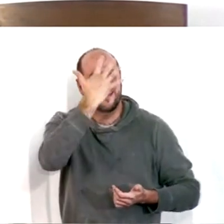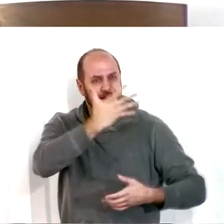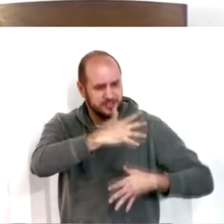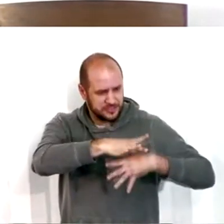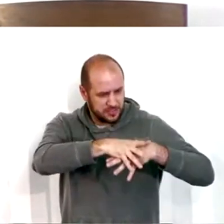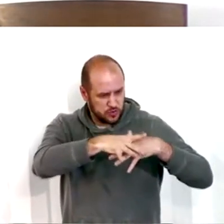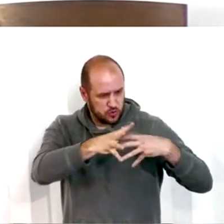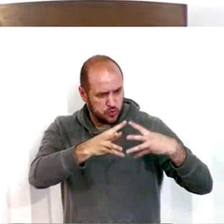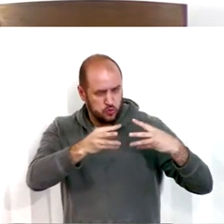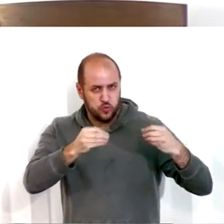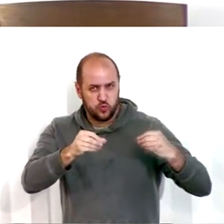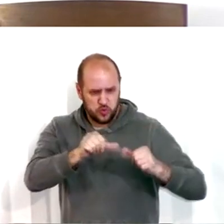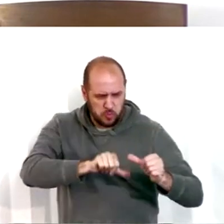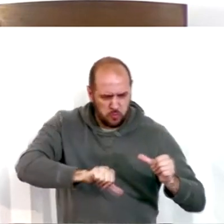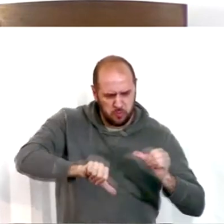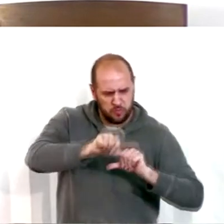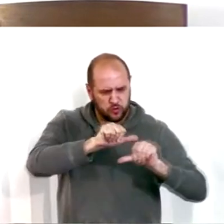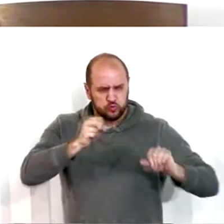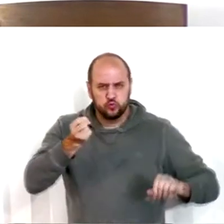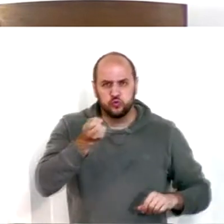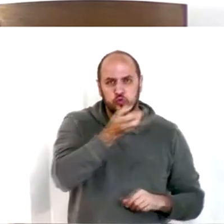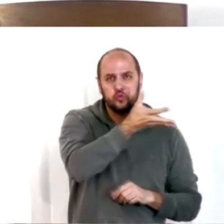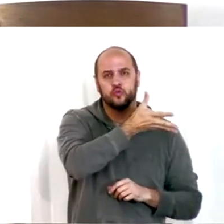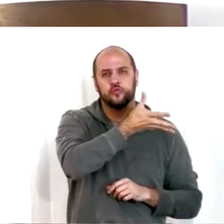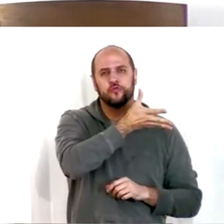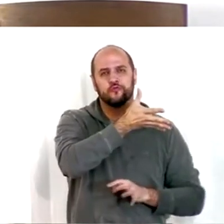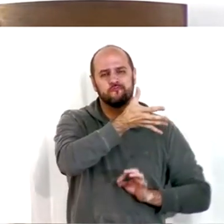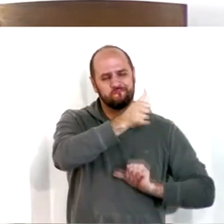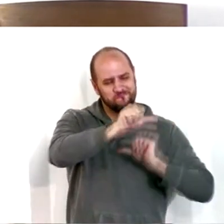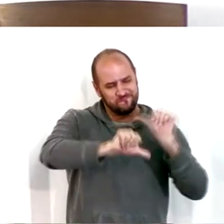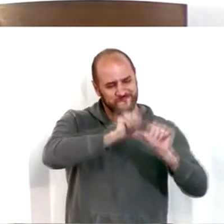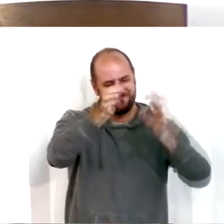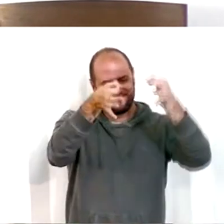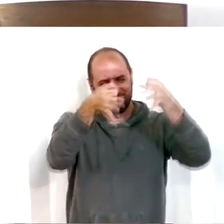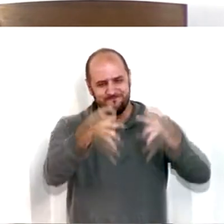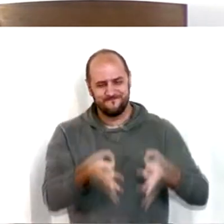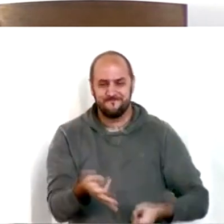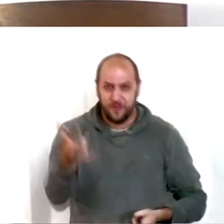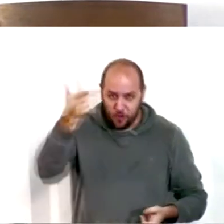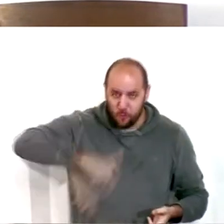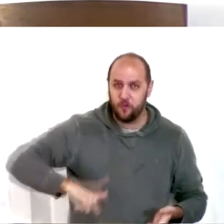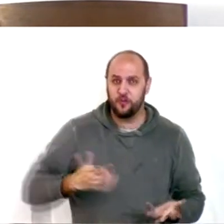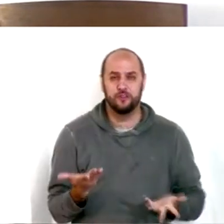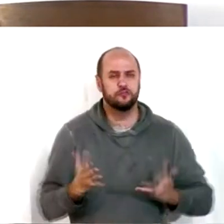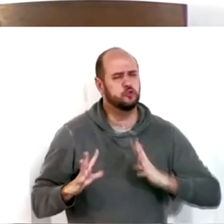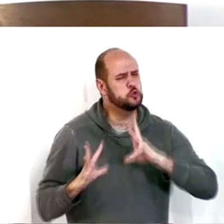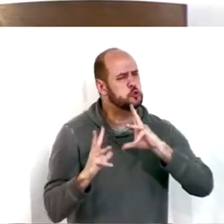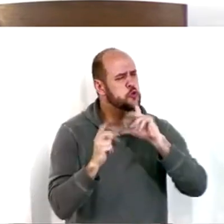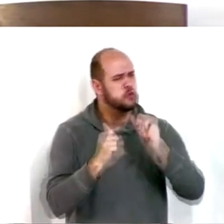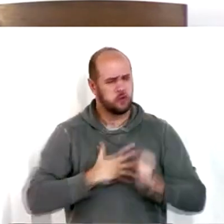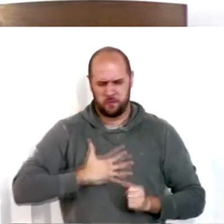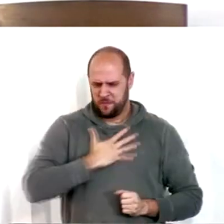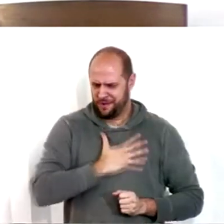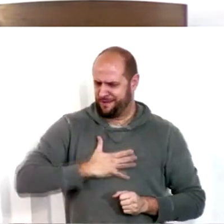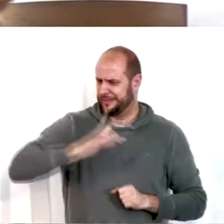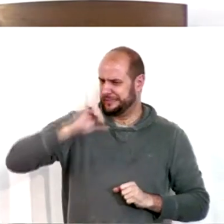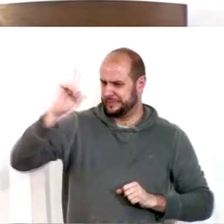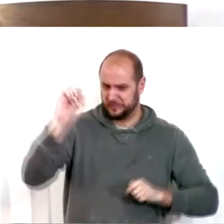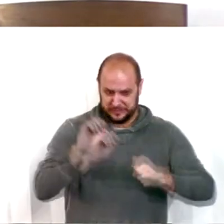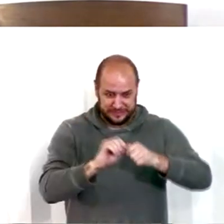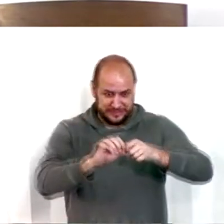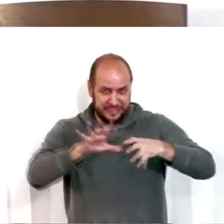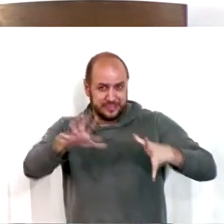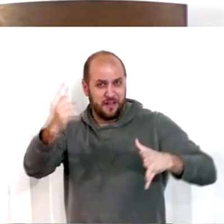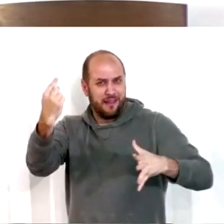cura, restaura e a torna perfeita novamente. Todas as delícias criadas por Deus em